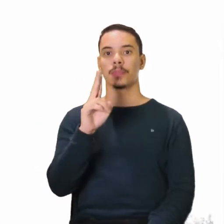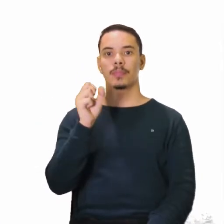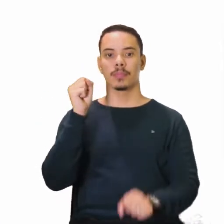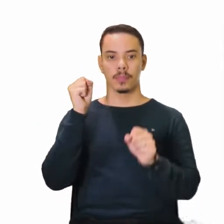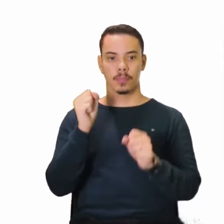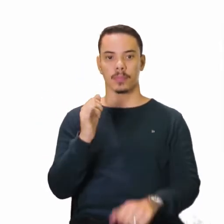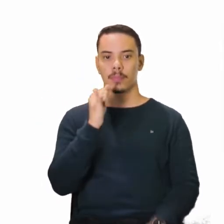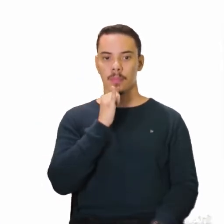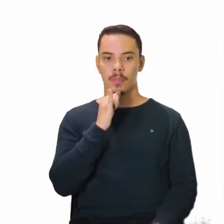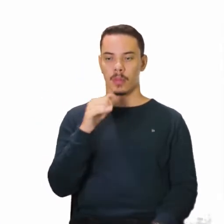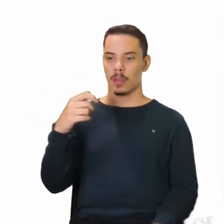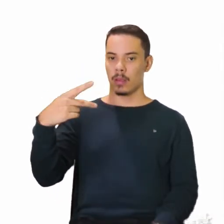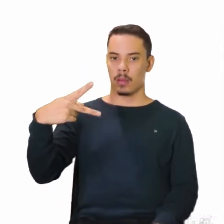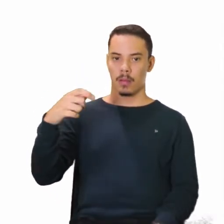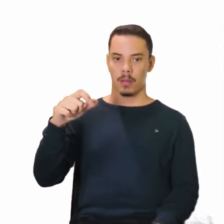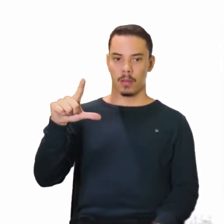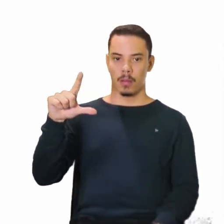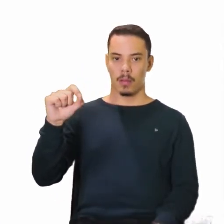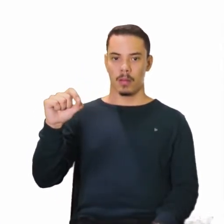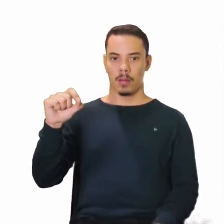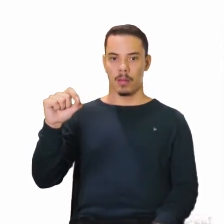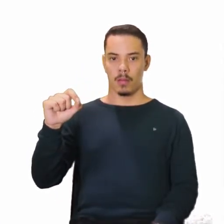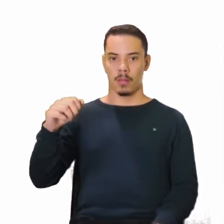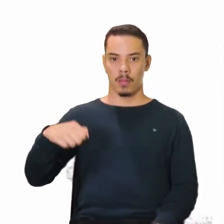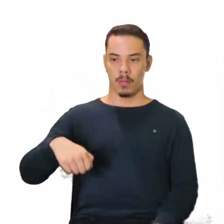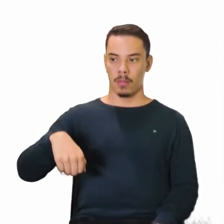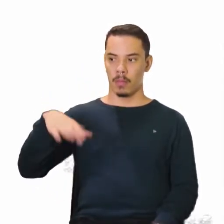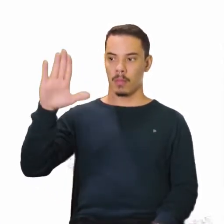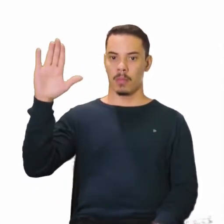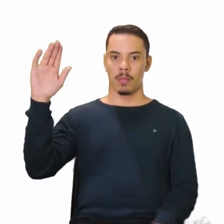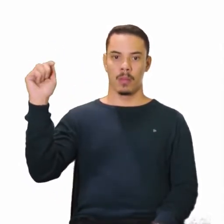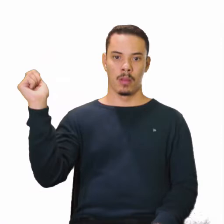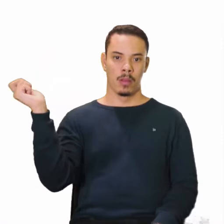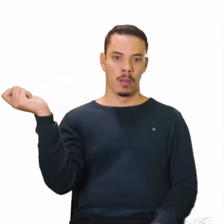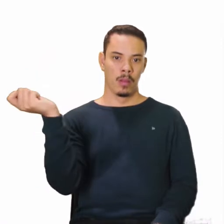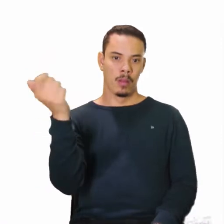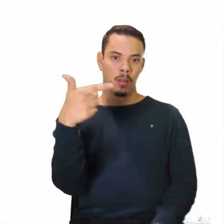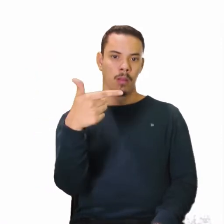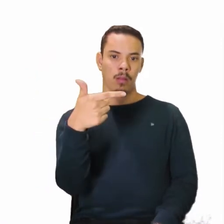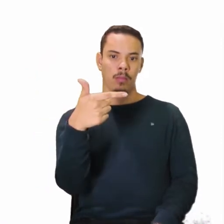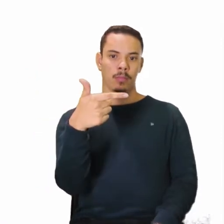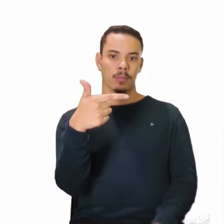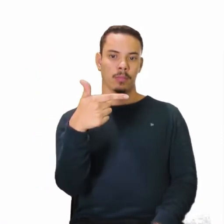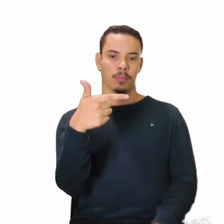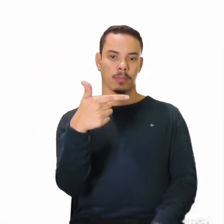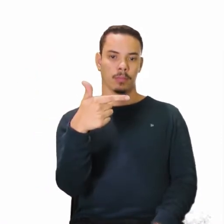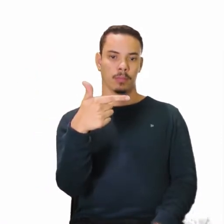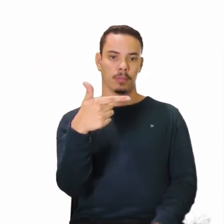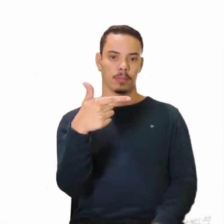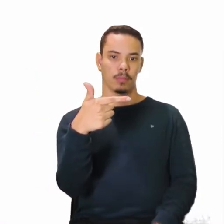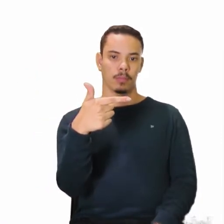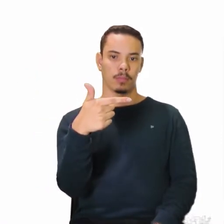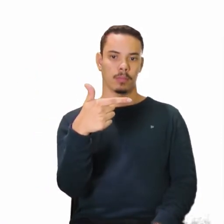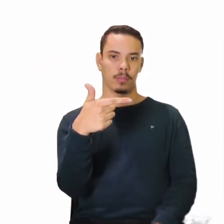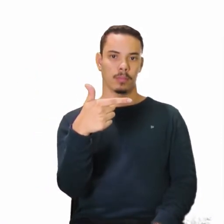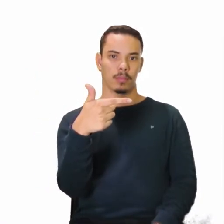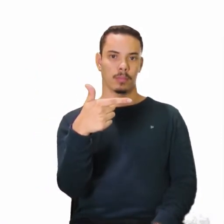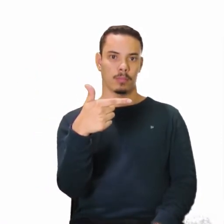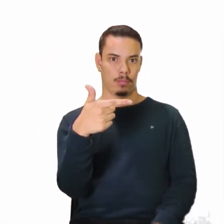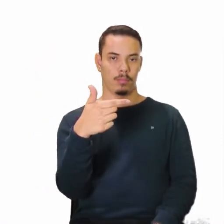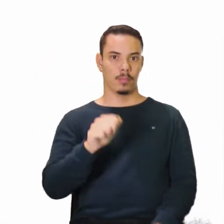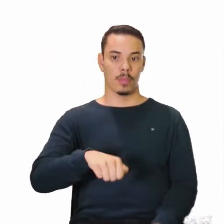maneira, Paulo é mais alto do que